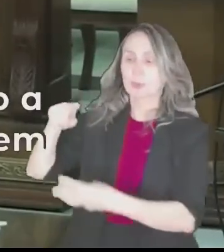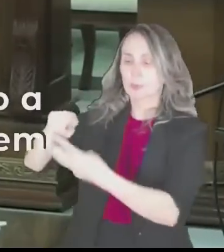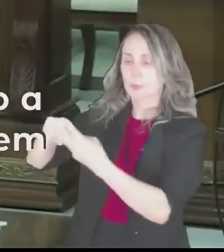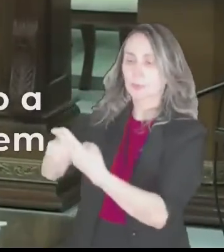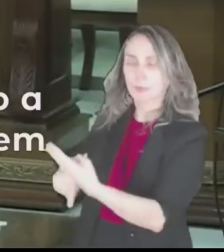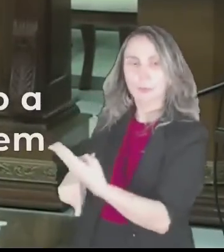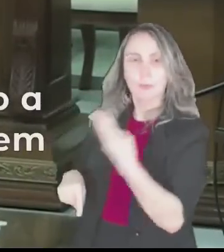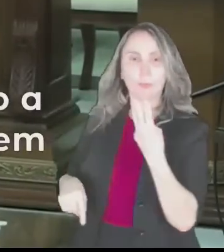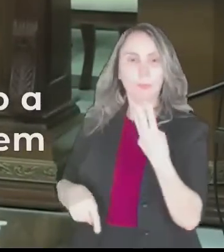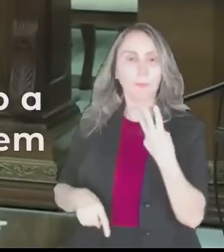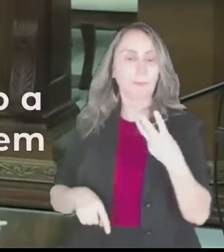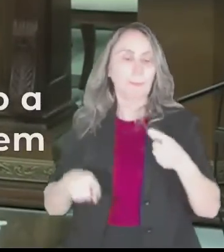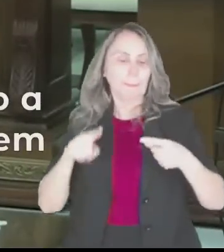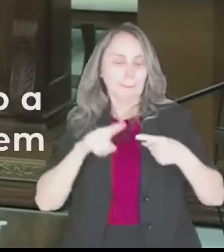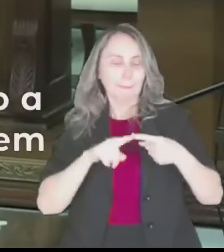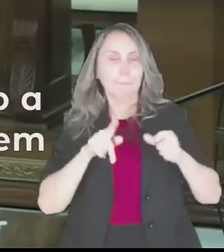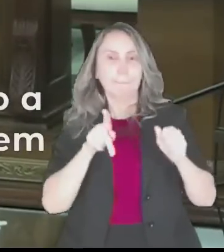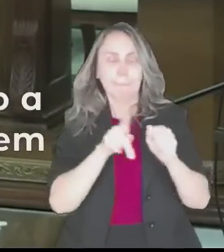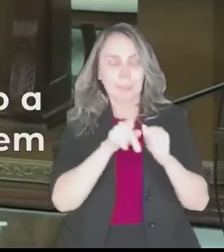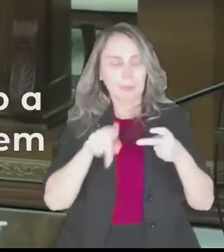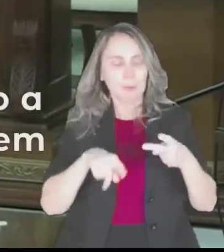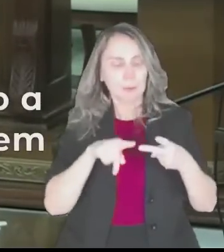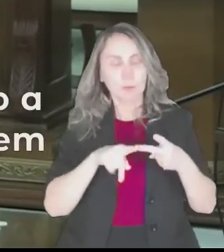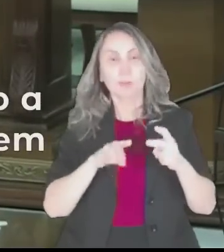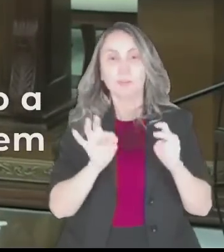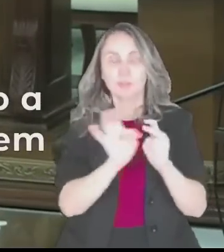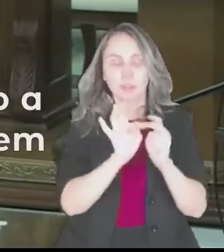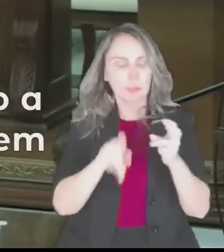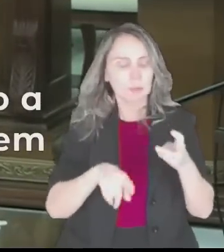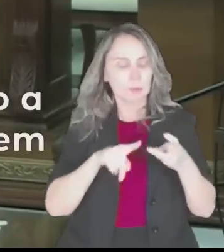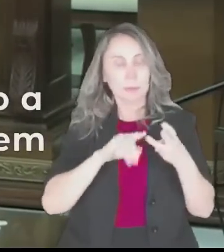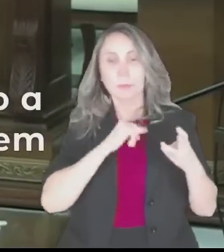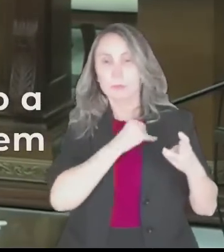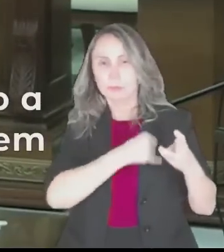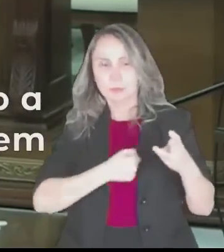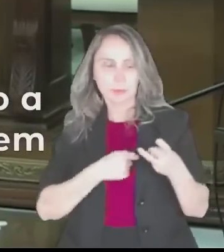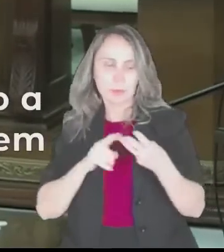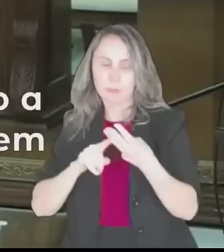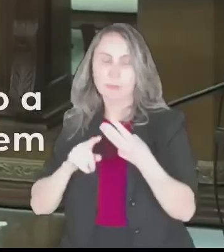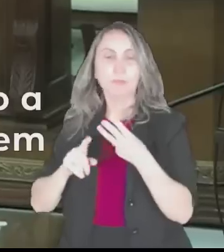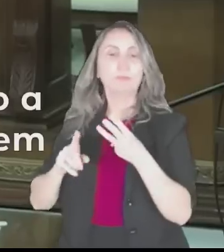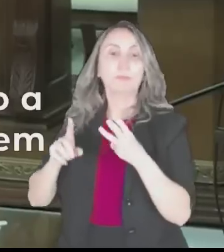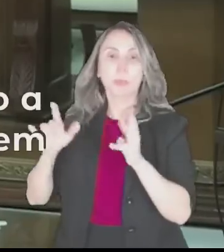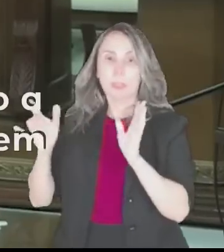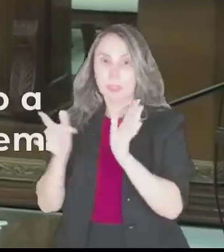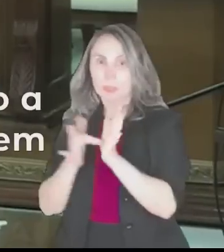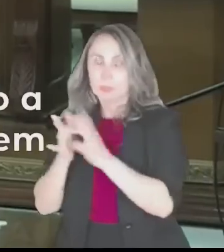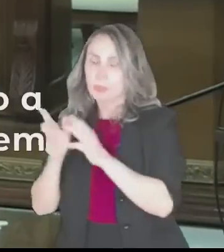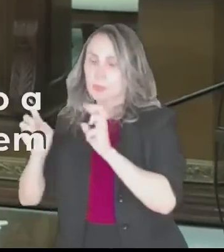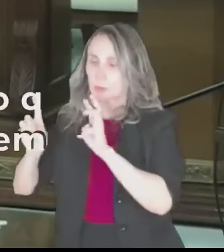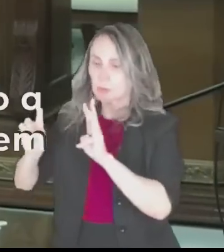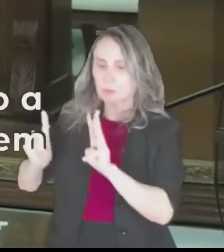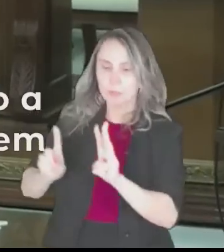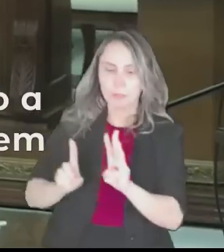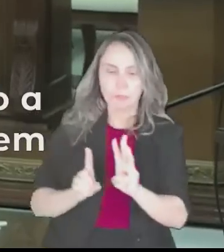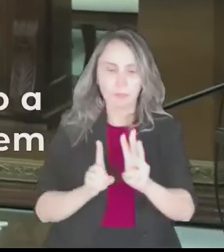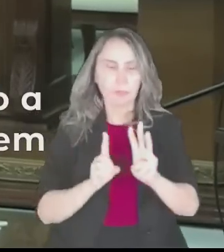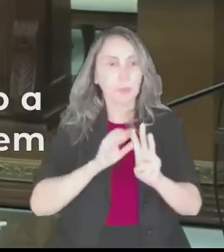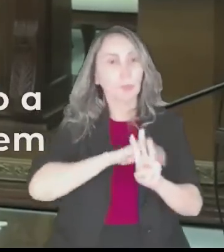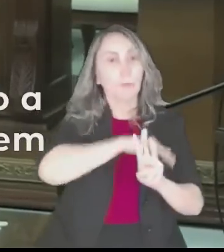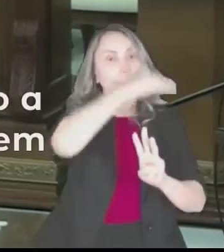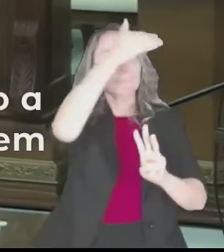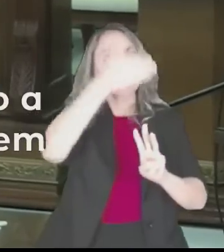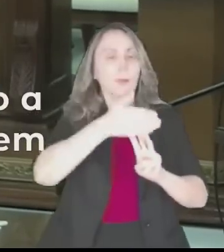levou sós, em particular, a um alto monte, e transfigurou-se